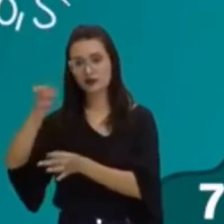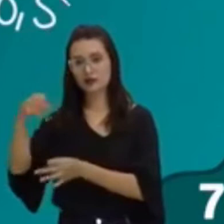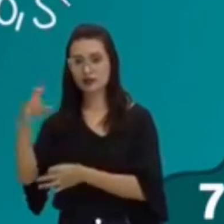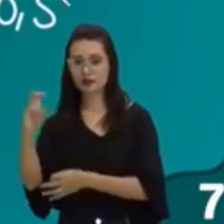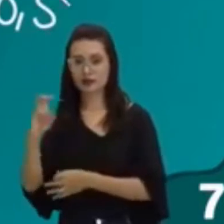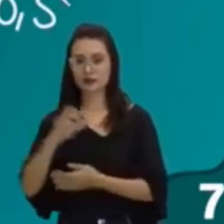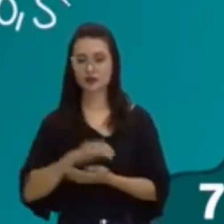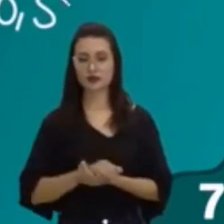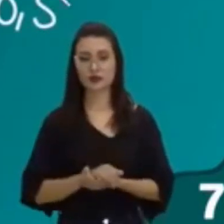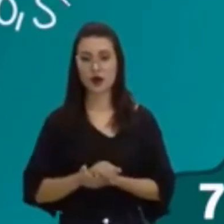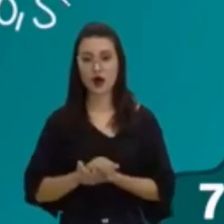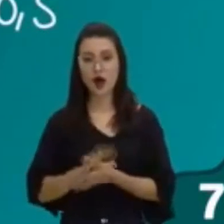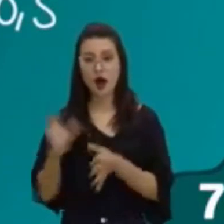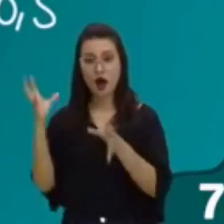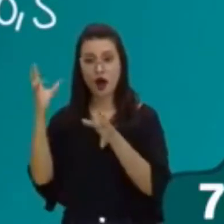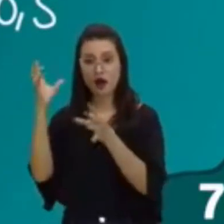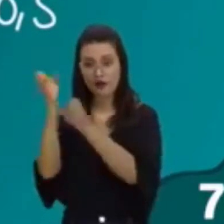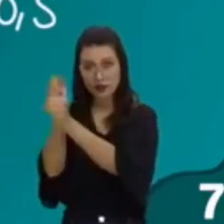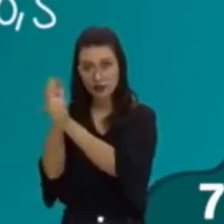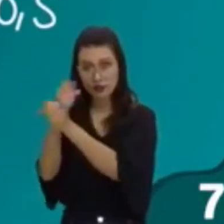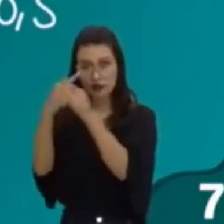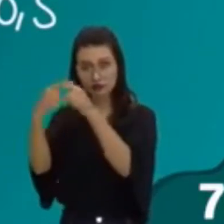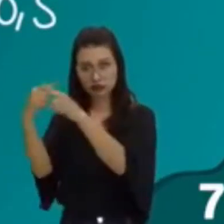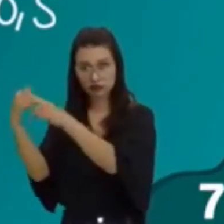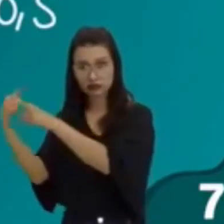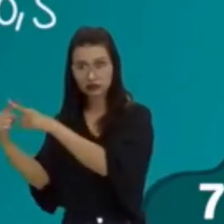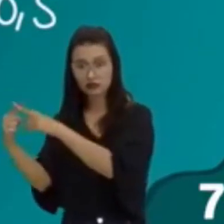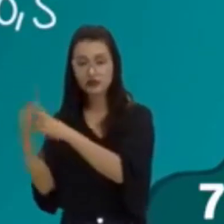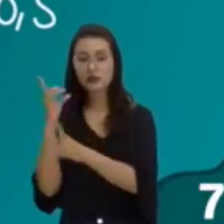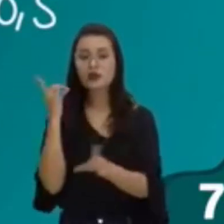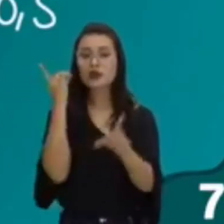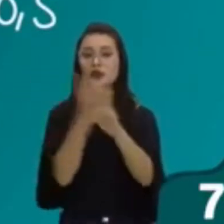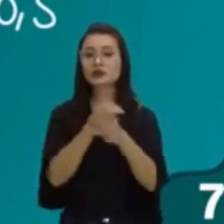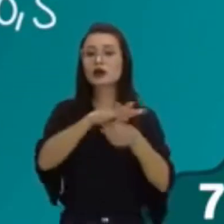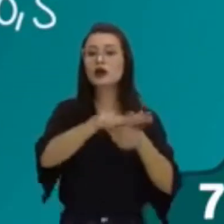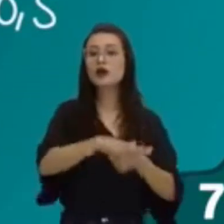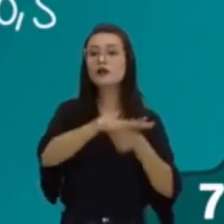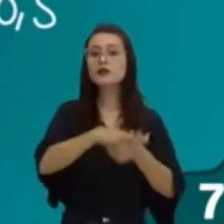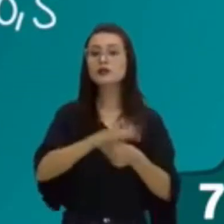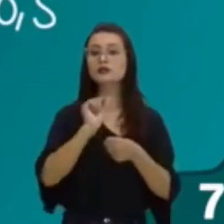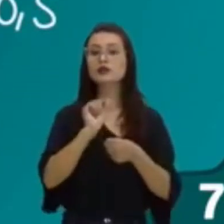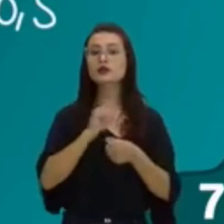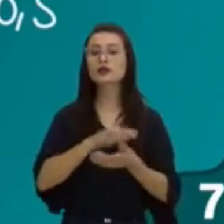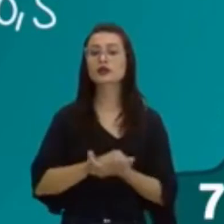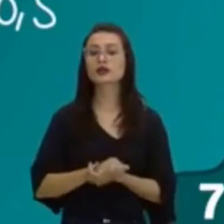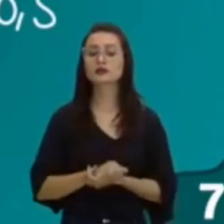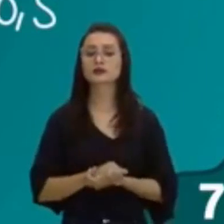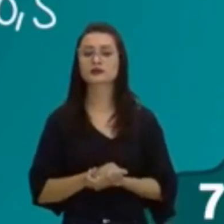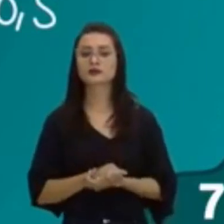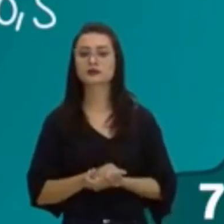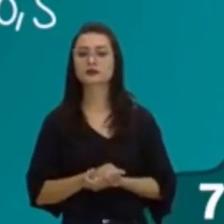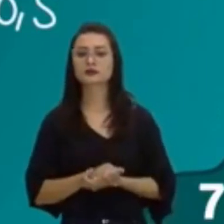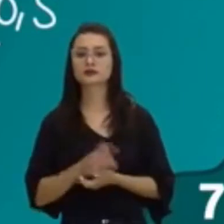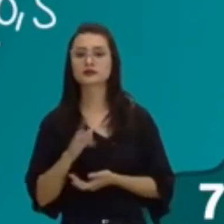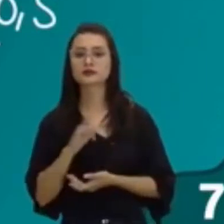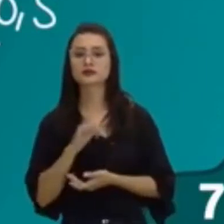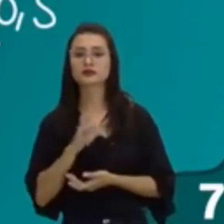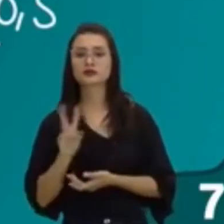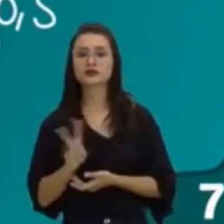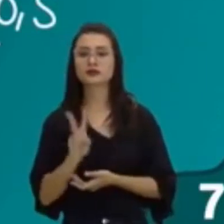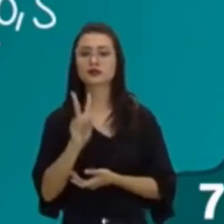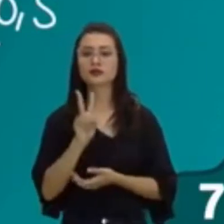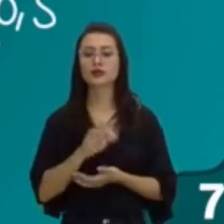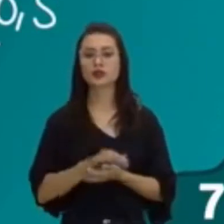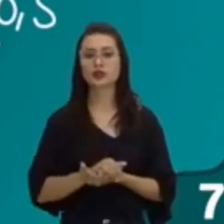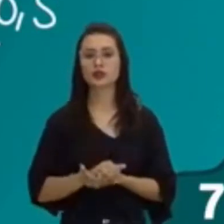0,5. Multiplicando tudo isso aí, nós vamos encontrar que a pressão vale aqui 5,